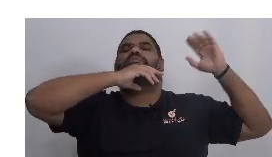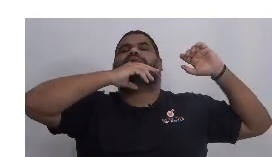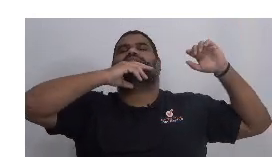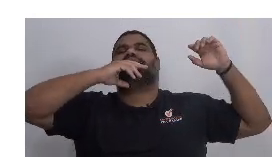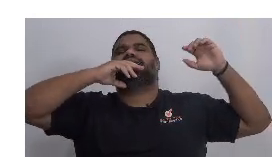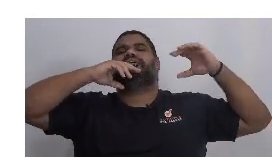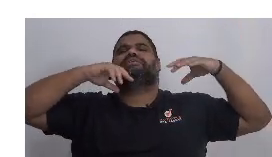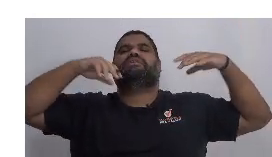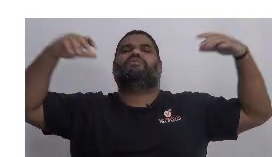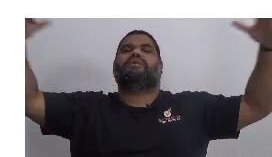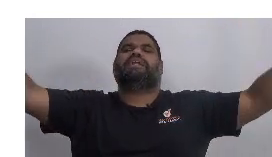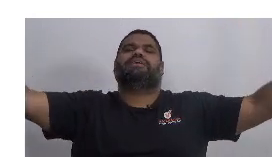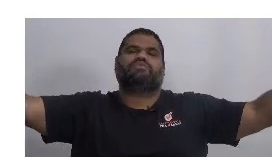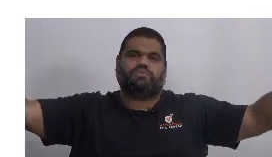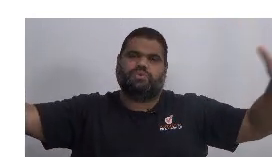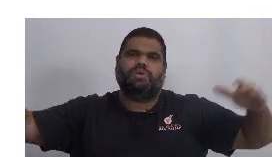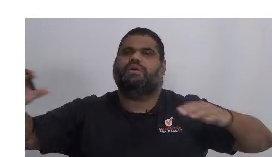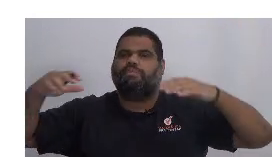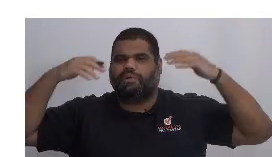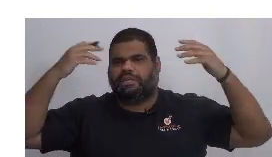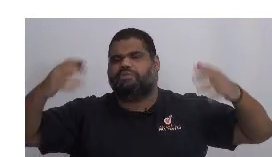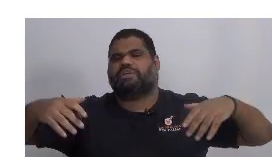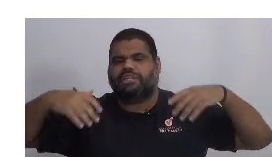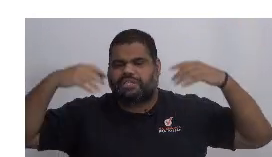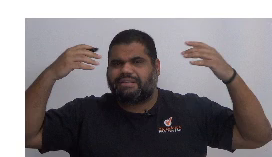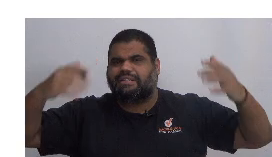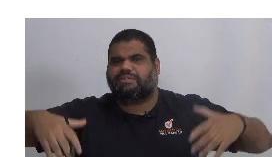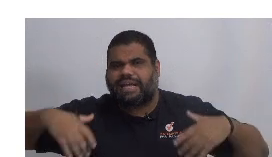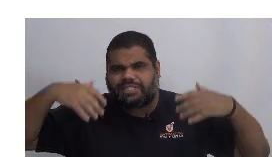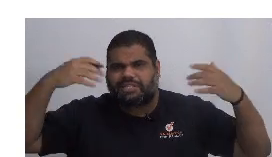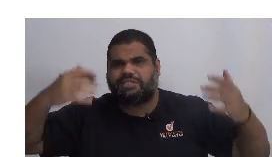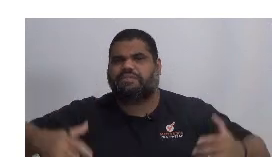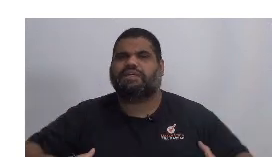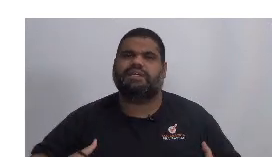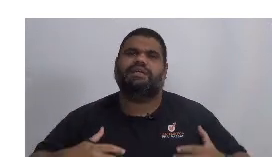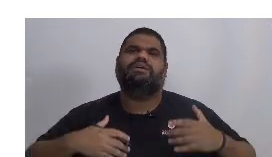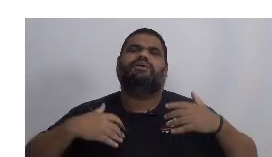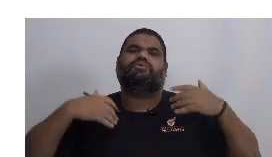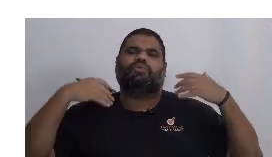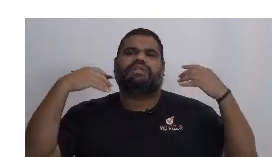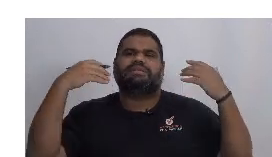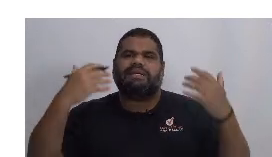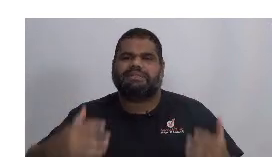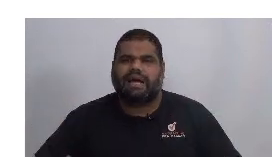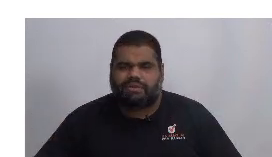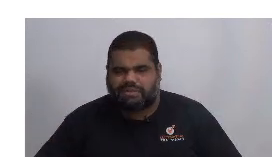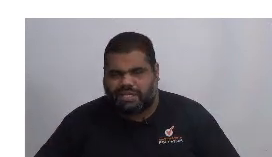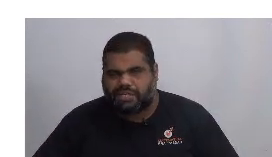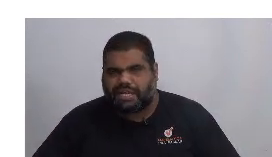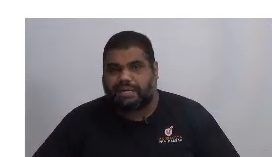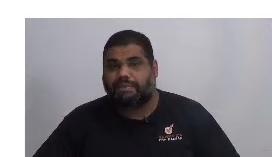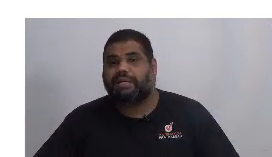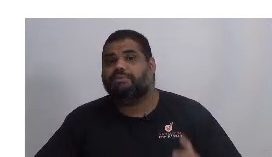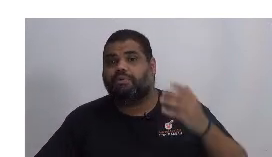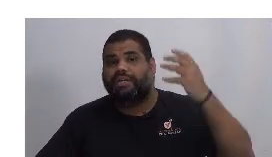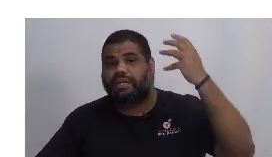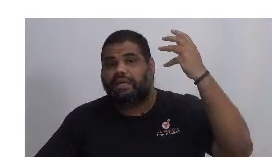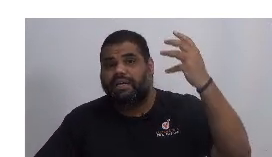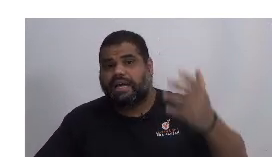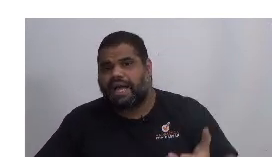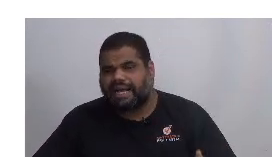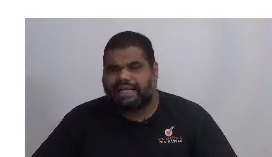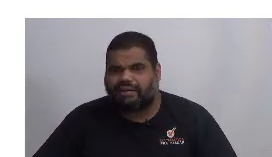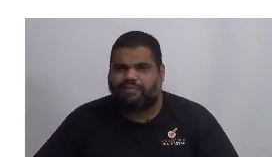consegui comprar na sexta. Um abraço. Por isso que a gente está sendo taxativo aqui. Todas as aulas a gente está lembrando,